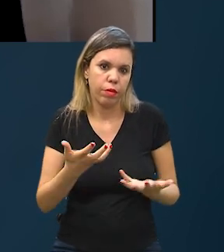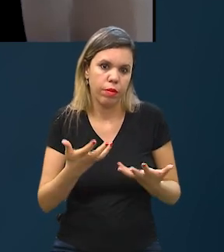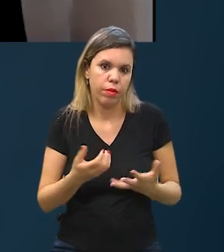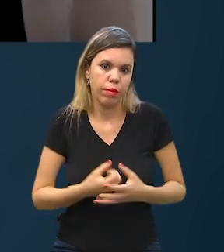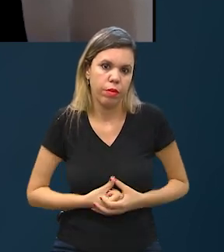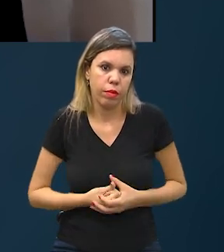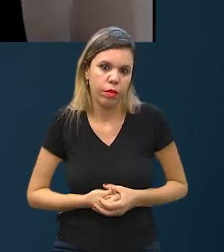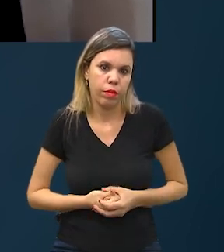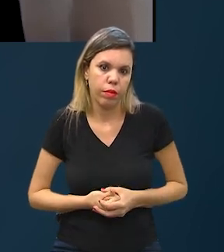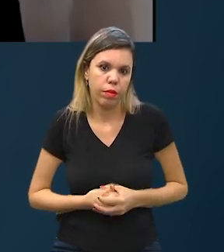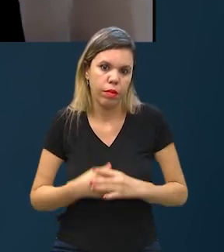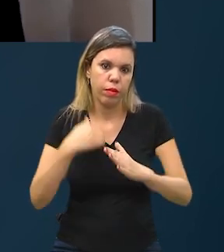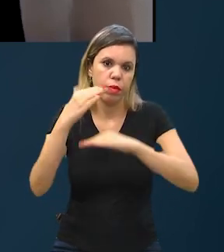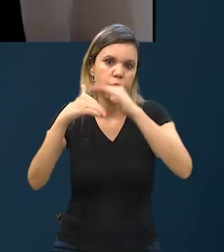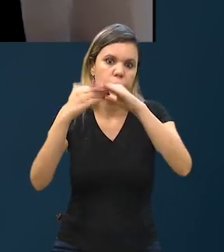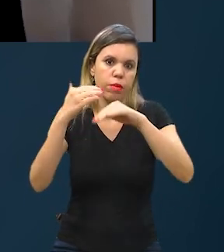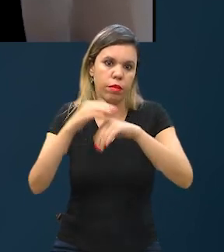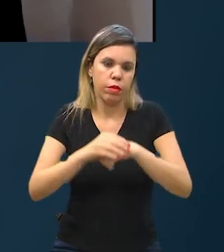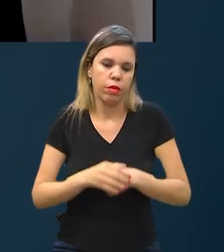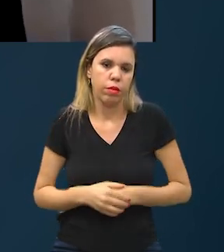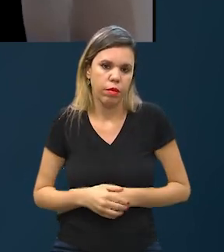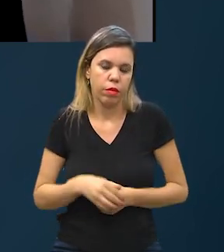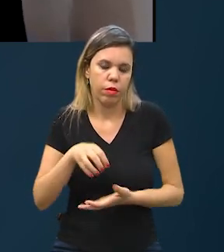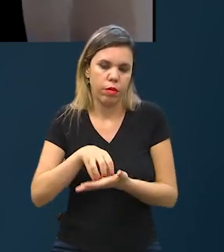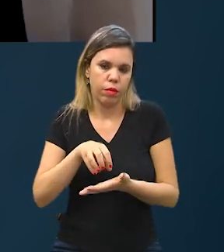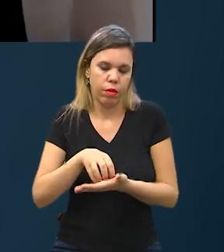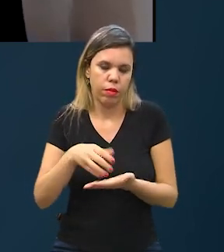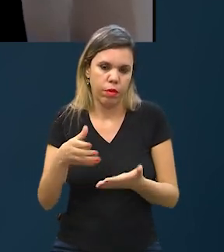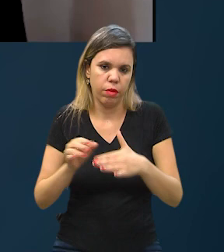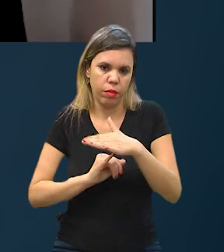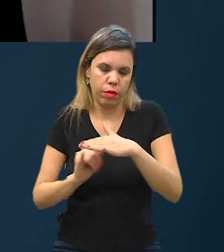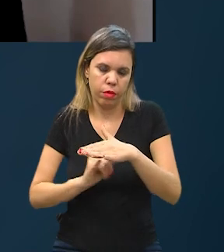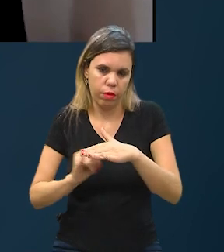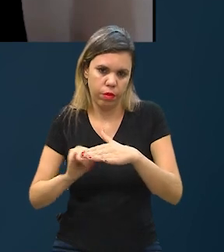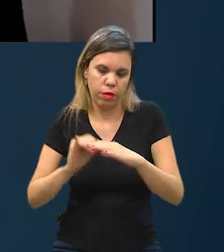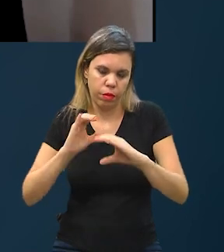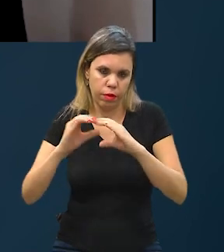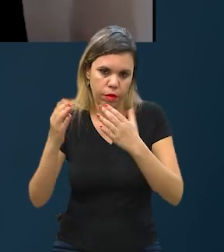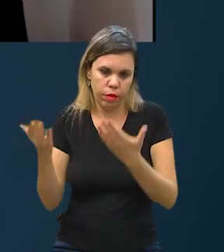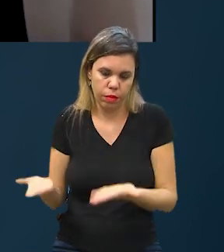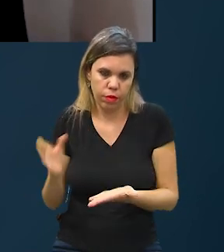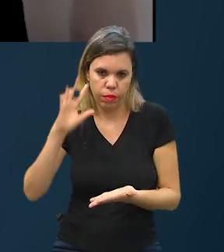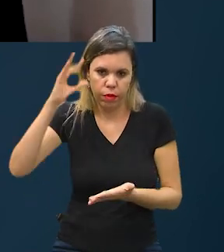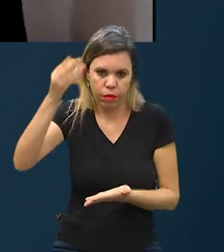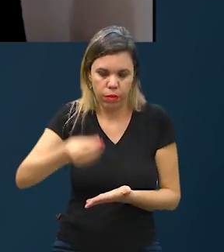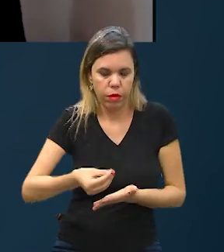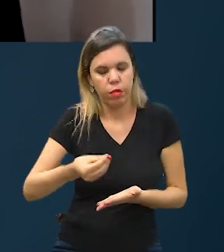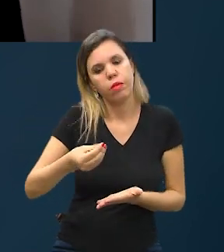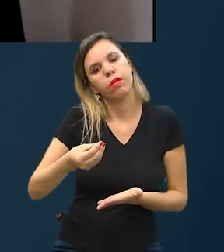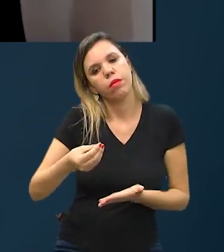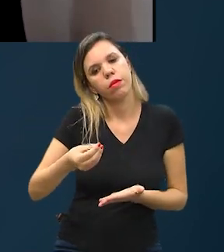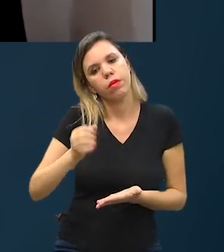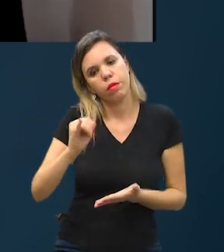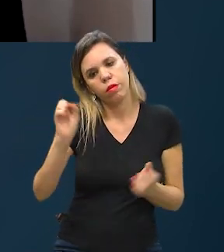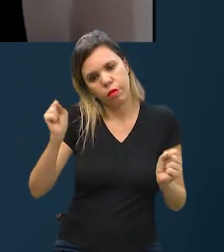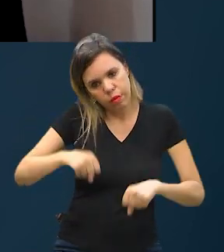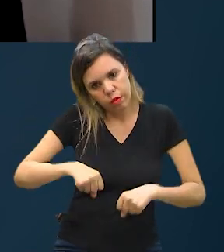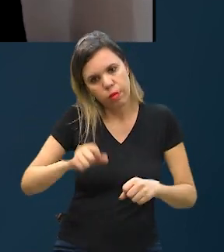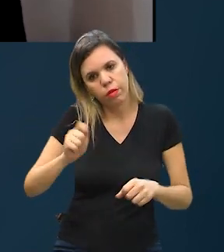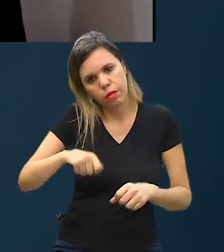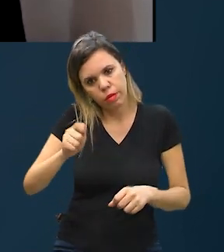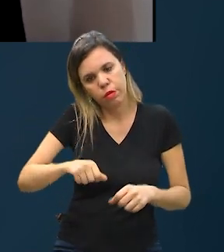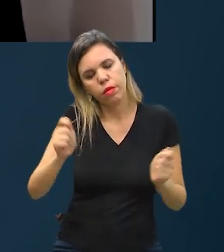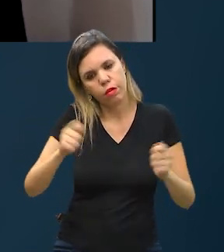queria construir como a agência. E entendendo que sim, era